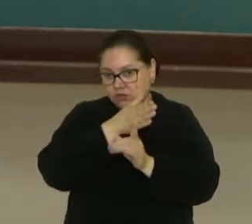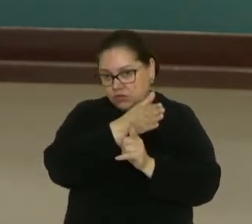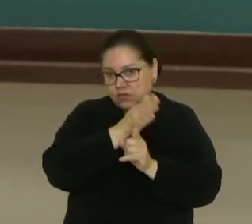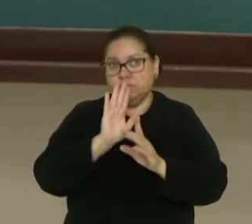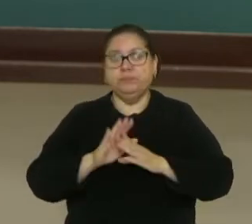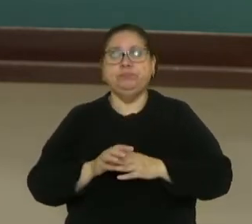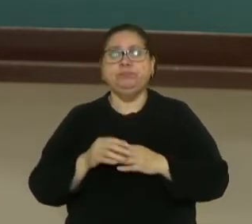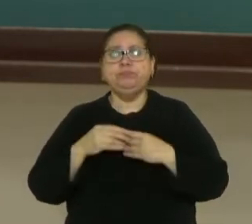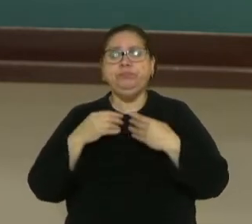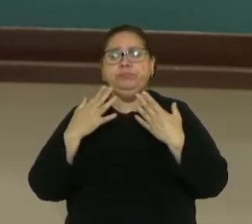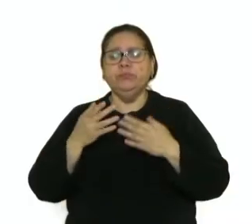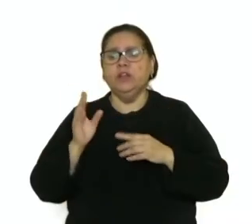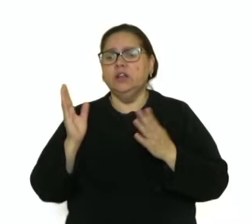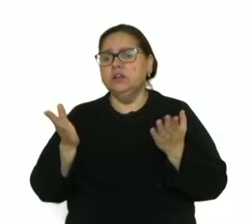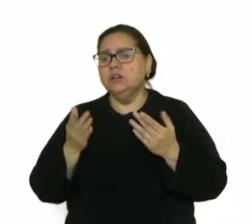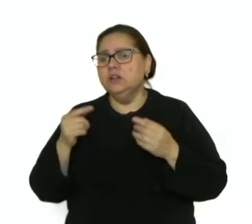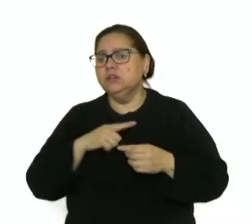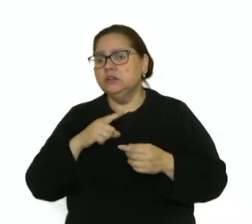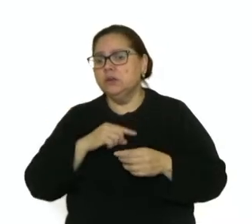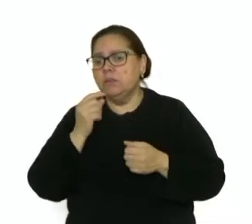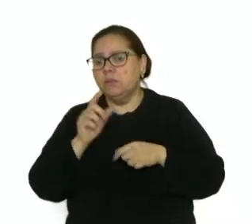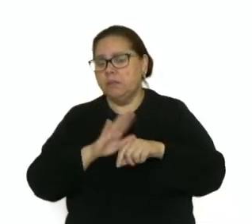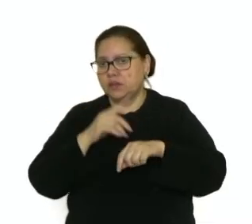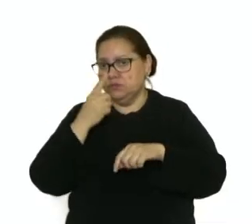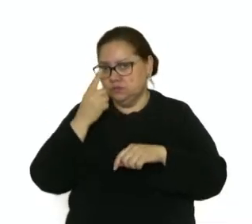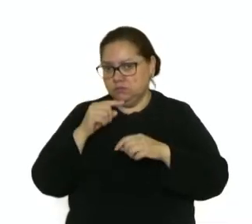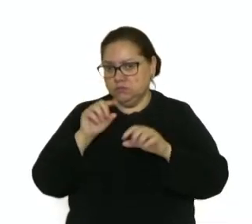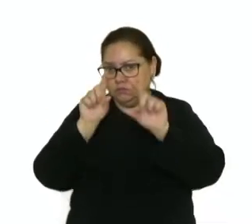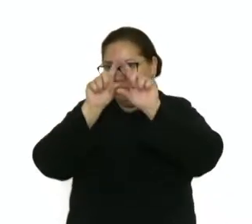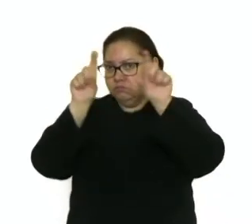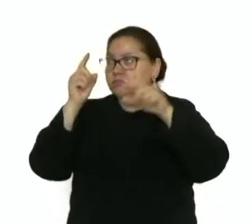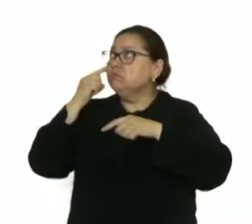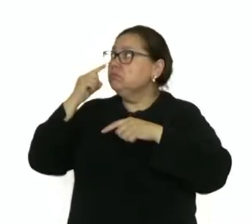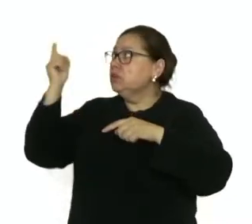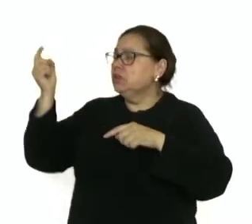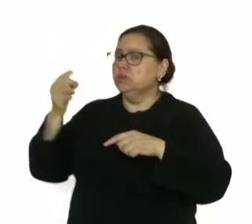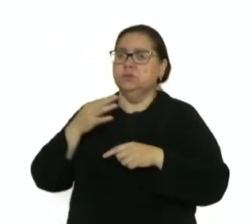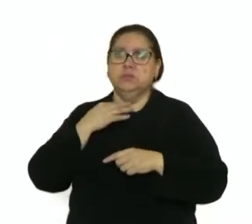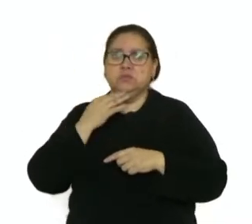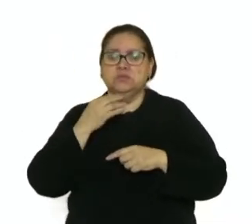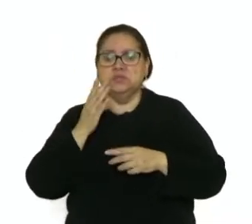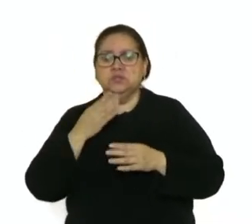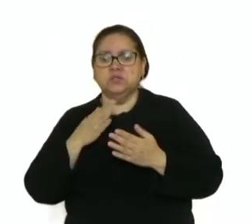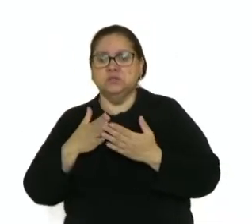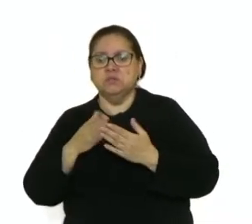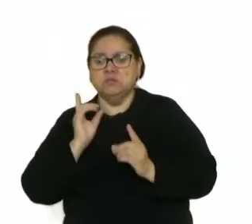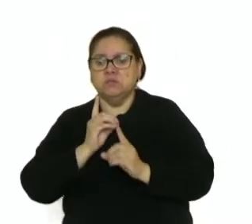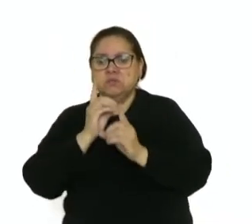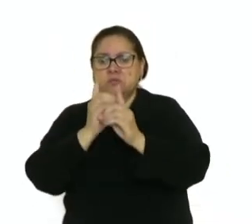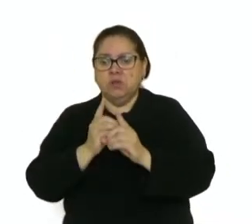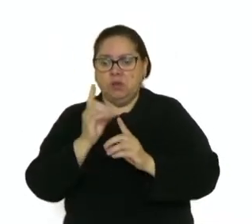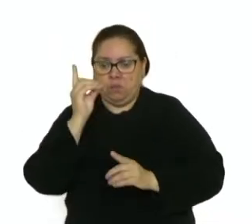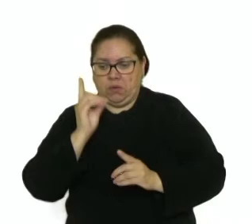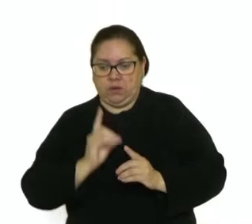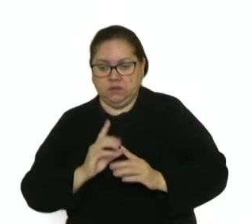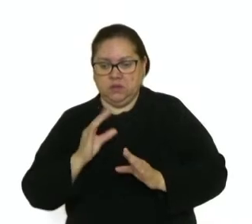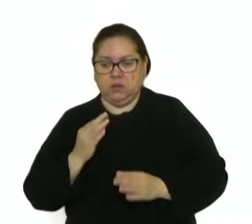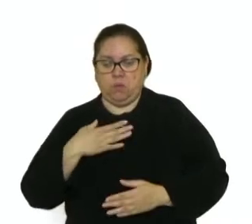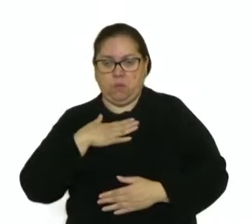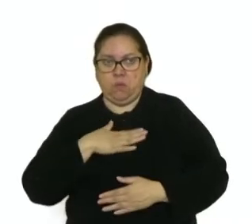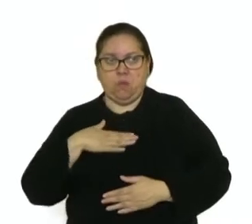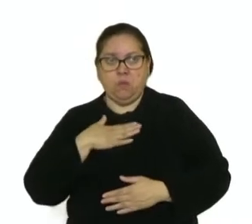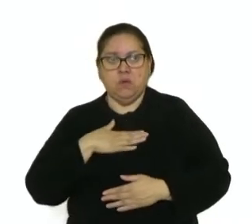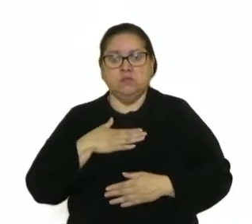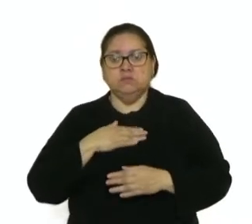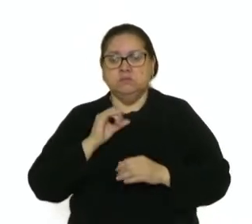indireto. Então a gente tem aqui mais uma tirinha, né? Eu não consigo encontrar uma dieta que eu goste, temos ali desvio da